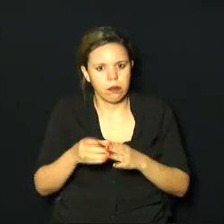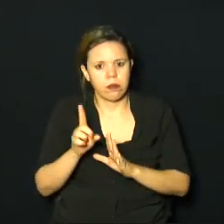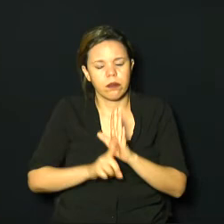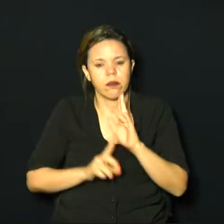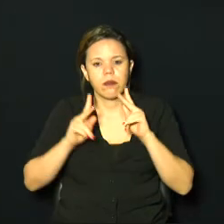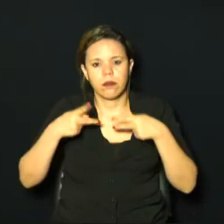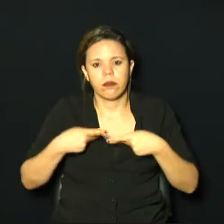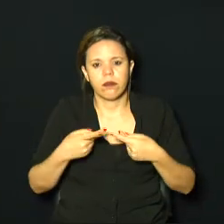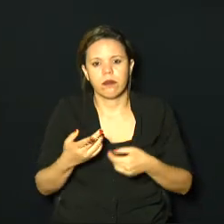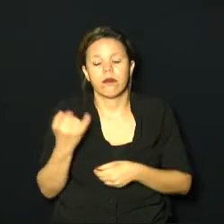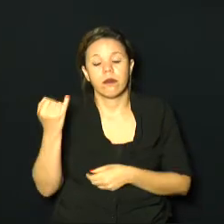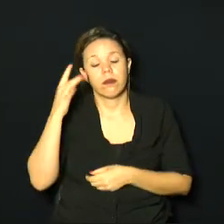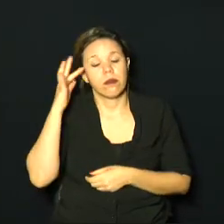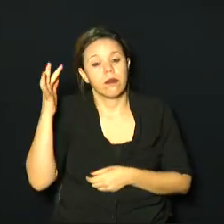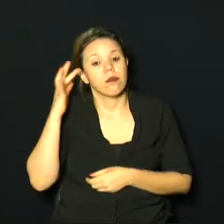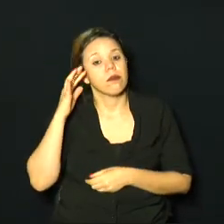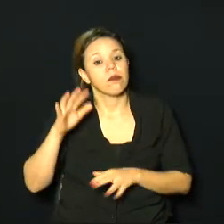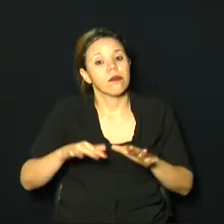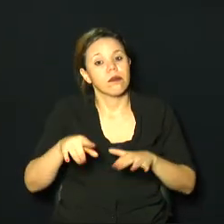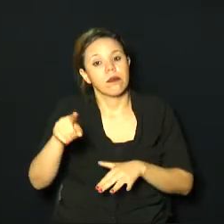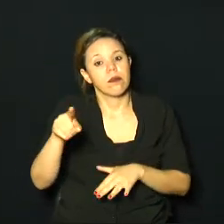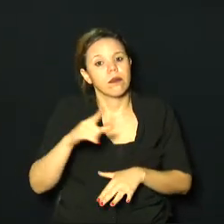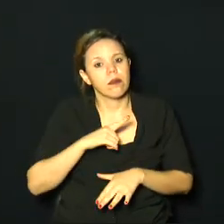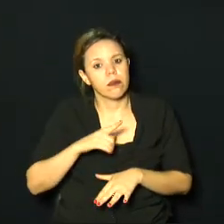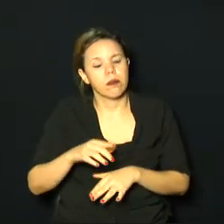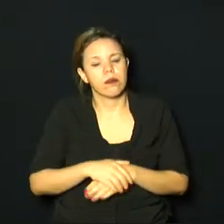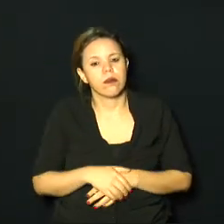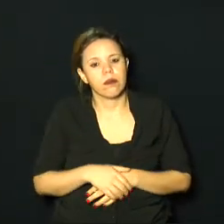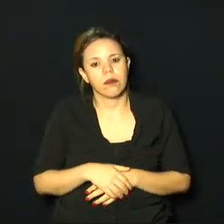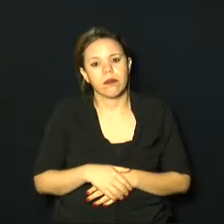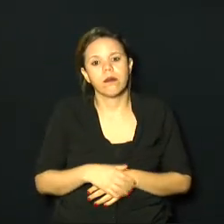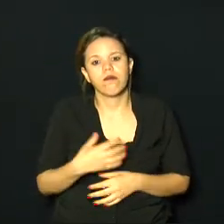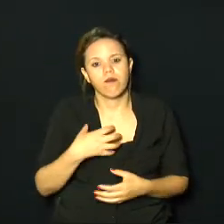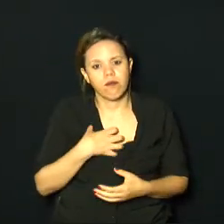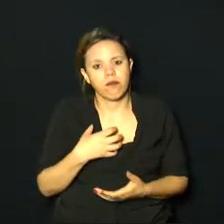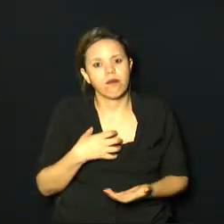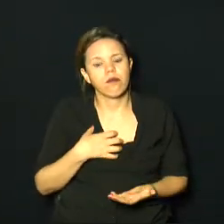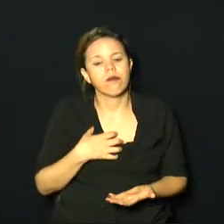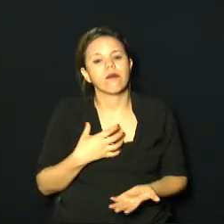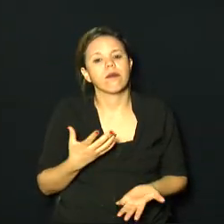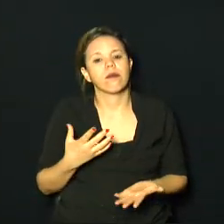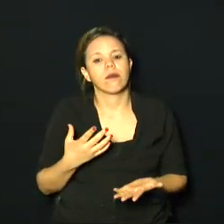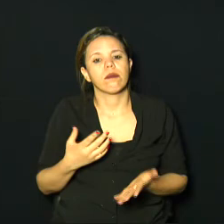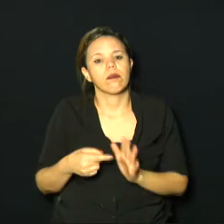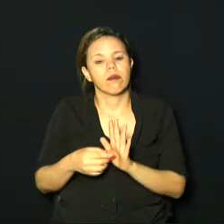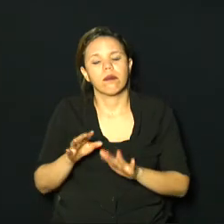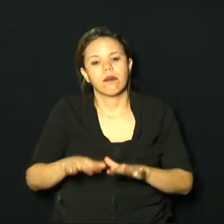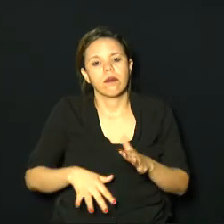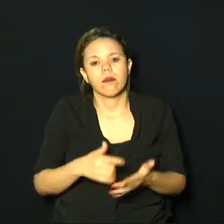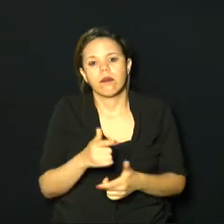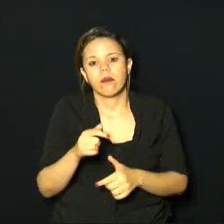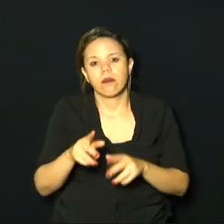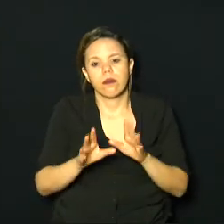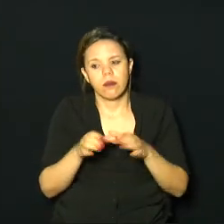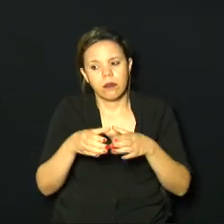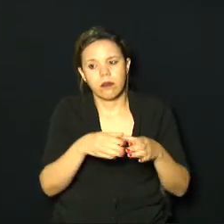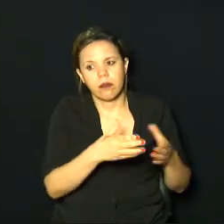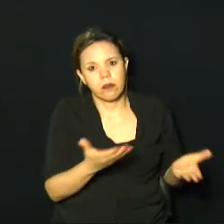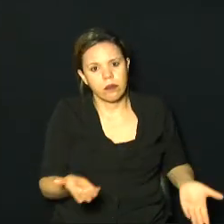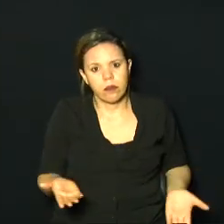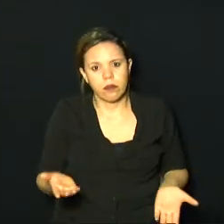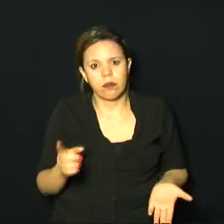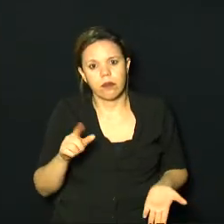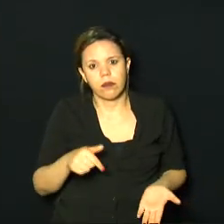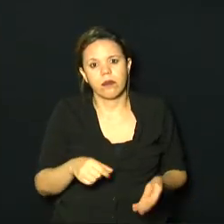humanos, e imagino, Carlão, que às vezes você até mesmo sente aí a Comissão de Direitos Humanos desprestigiada em relação às outras comissões. E